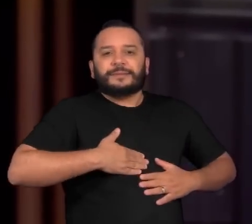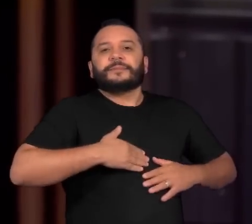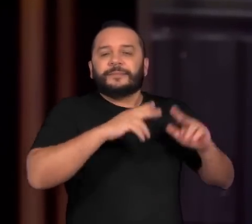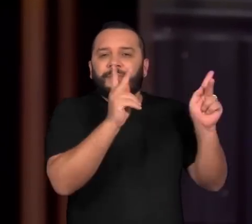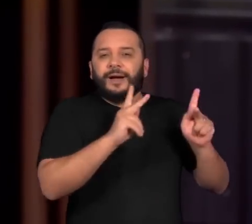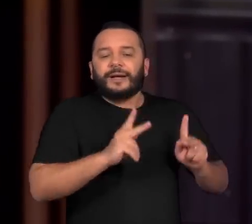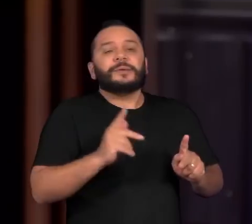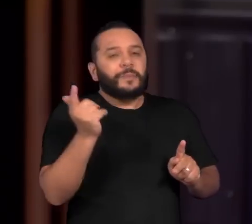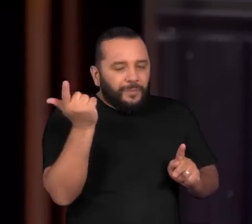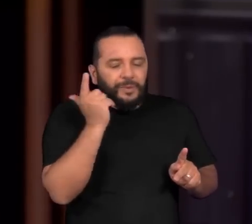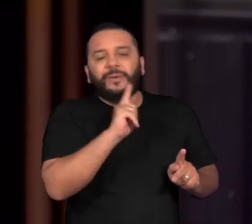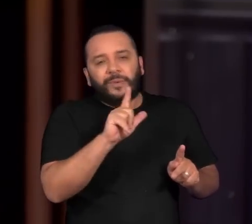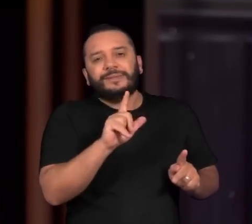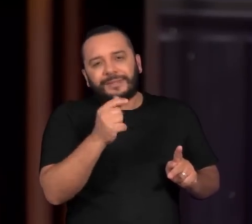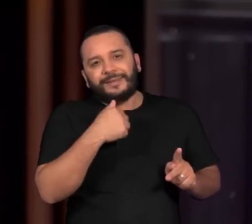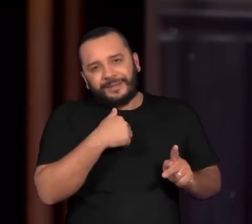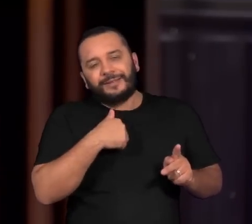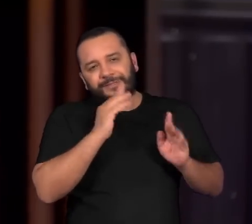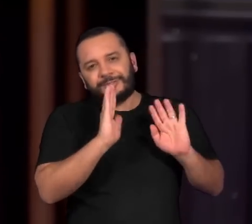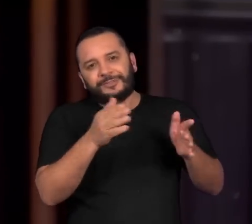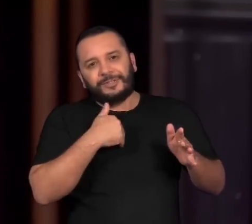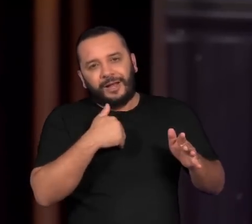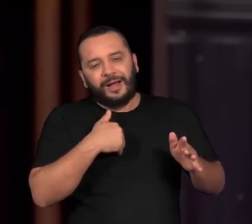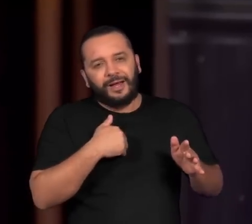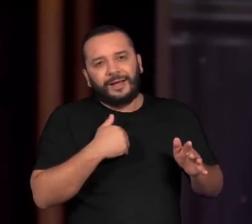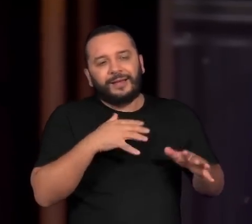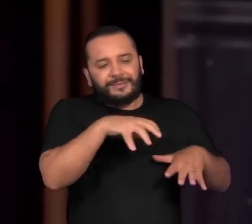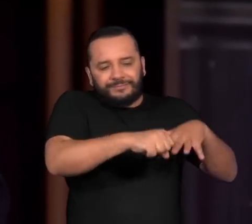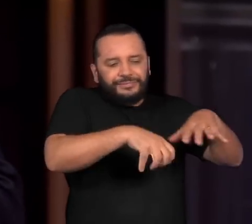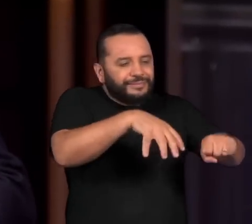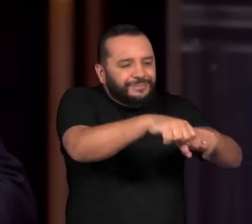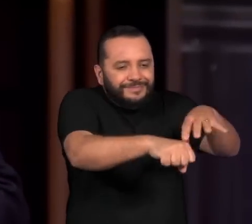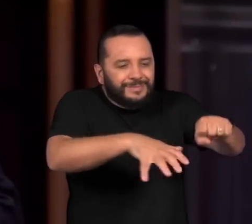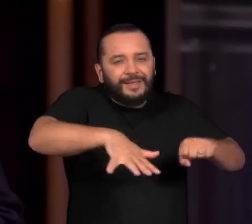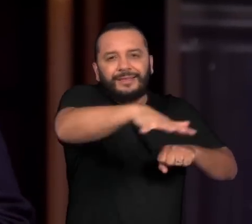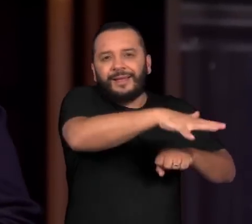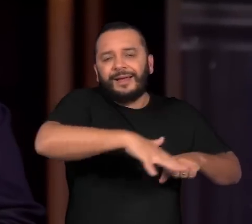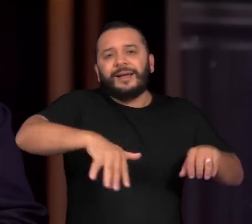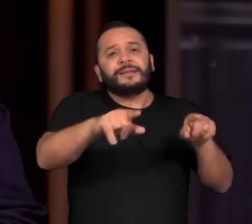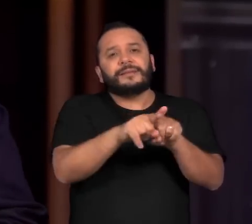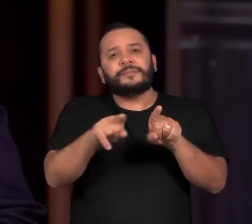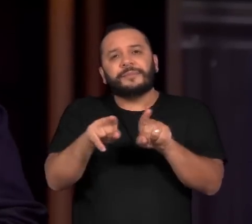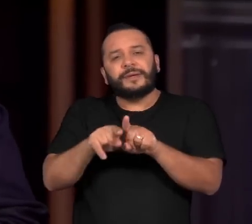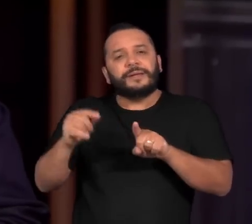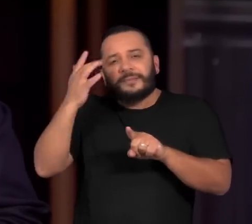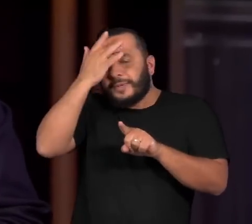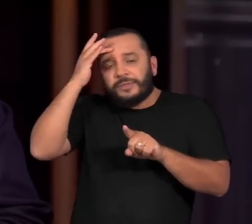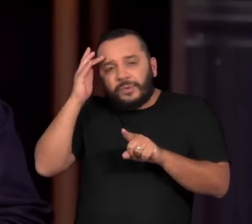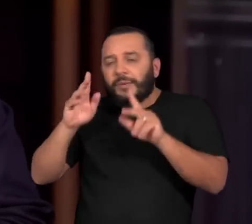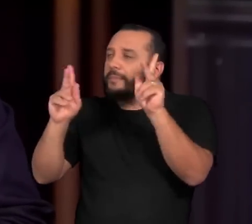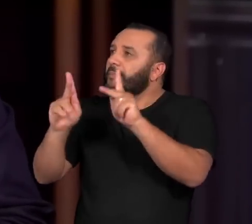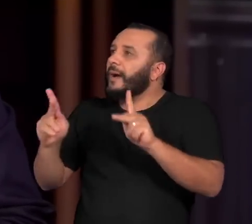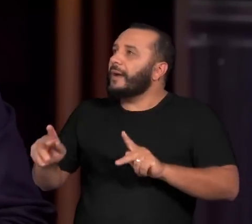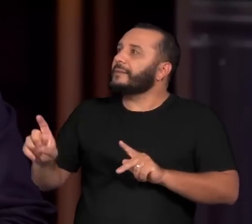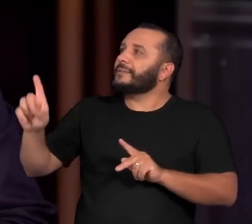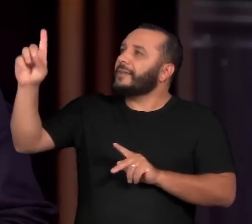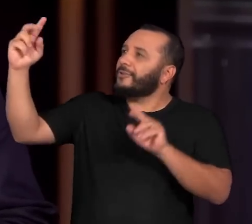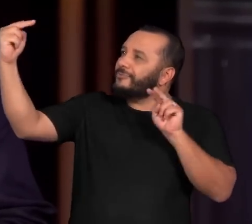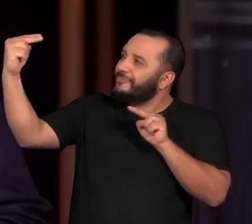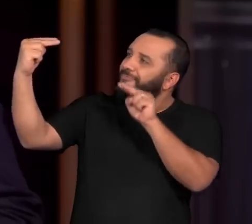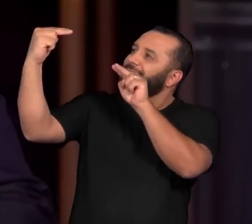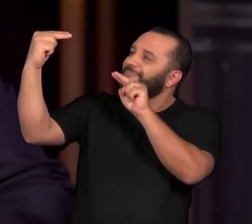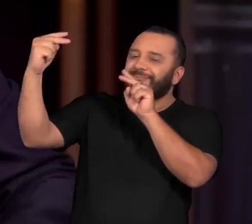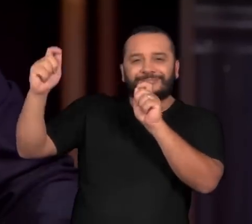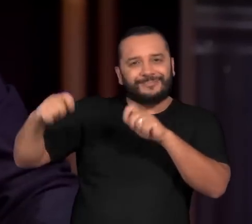pacificadores, porque verão a Deus. Parece até um fio de conversa no Twitter, né? Hoje eu recebo um